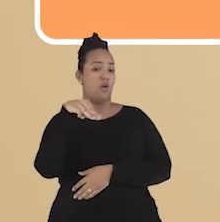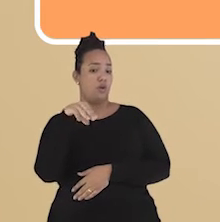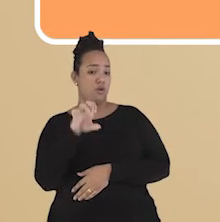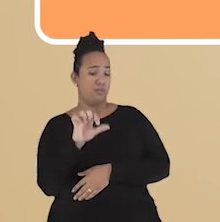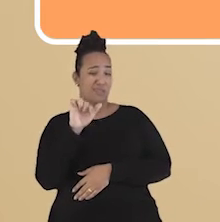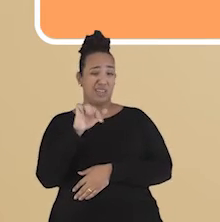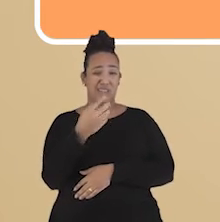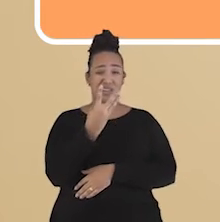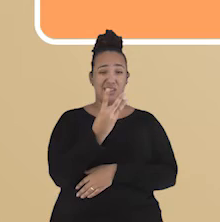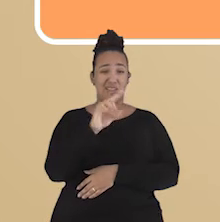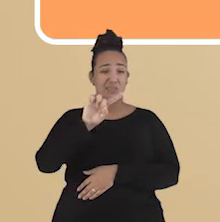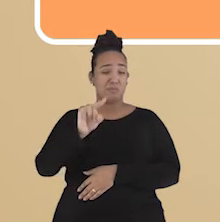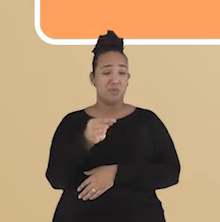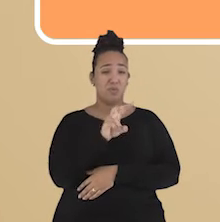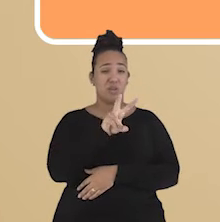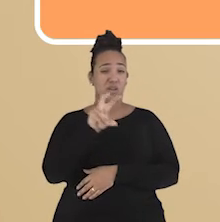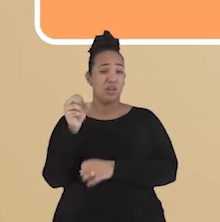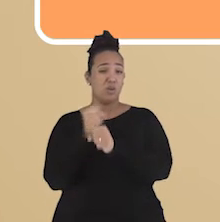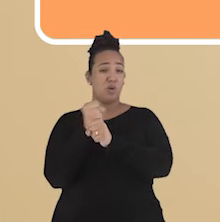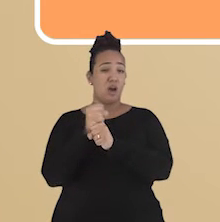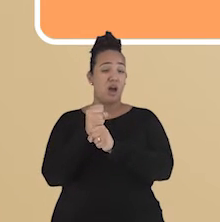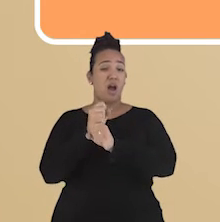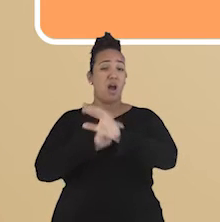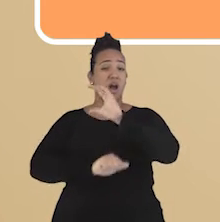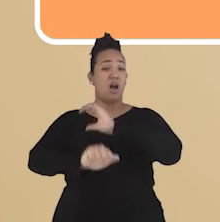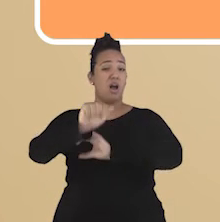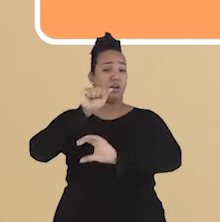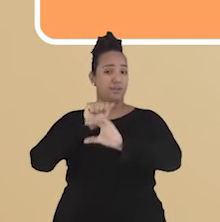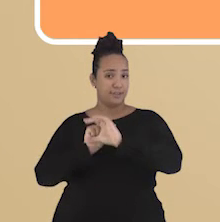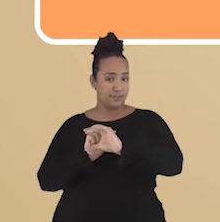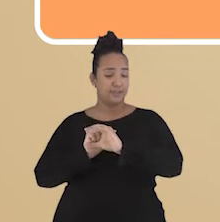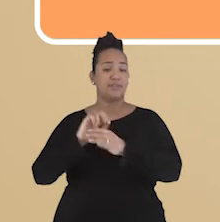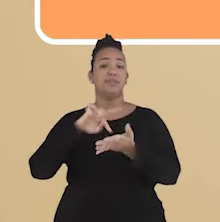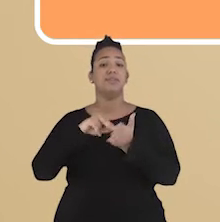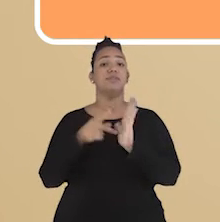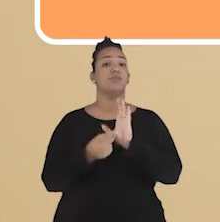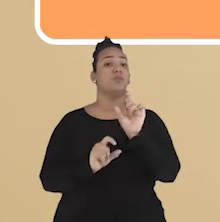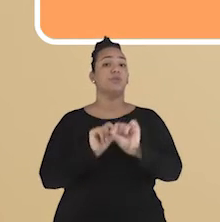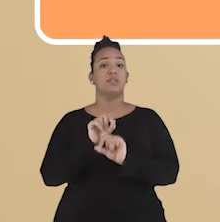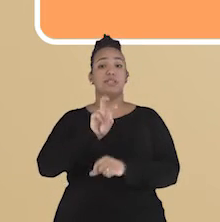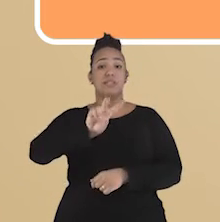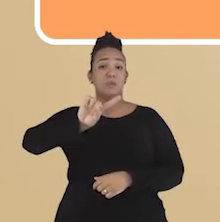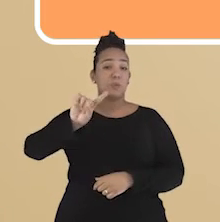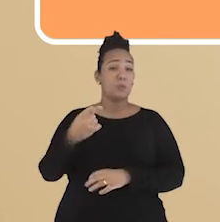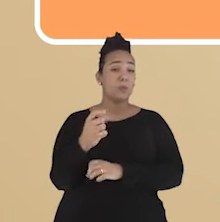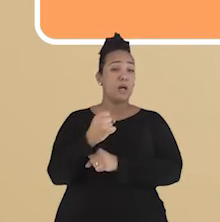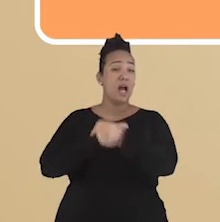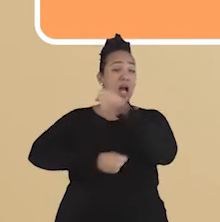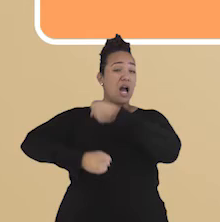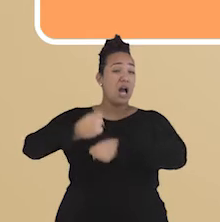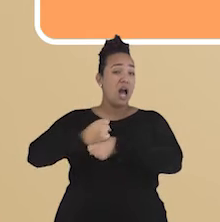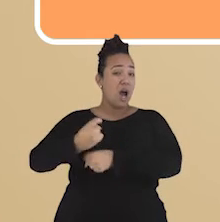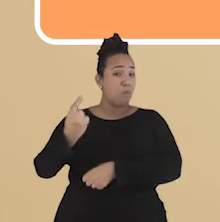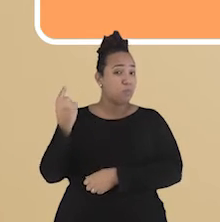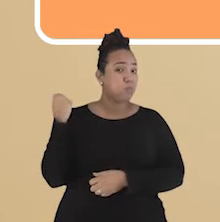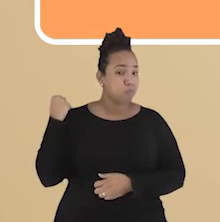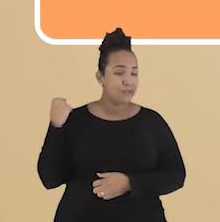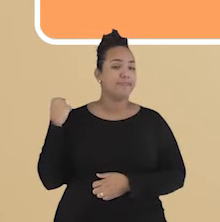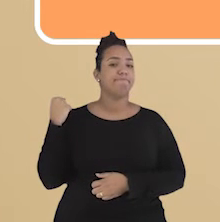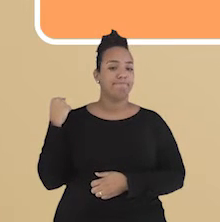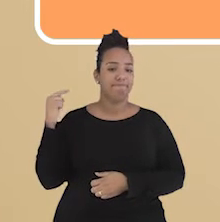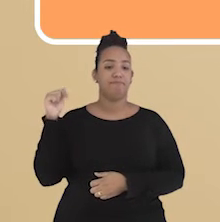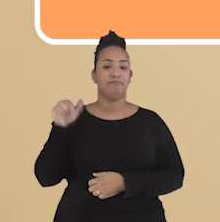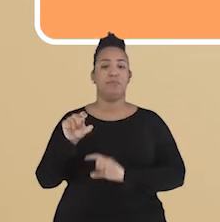achados têm em torno de 3.500 anos antes de Cristo, ou seja, foi há mais de 5.000 anos atrás.